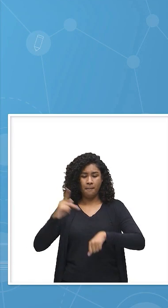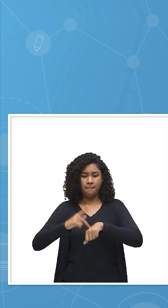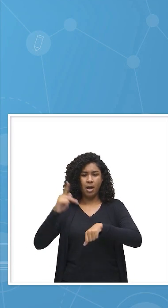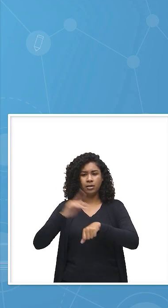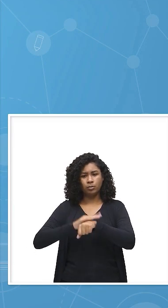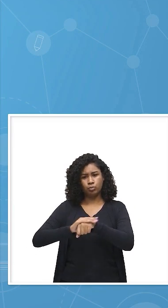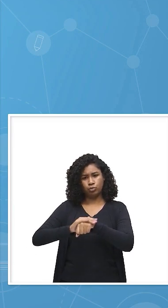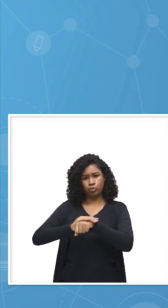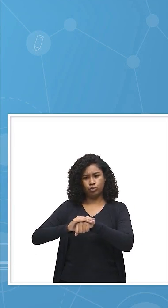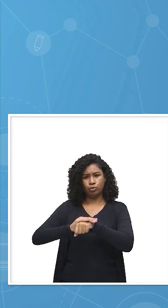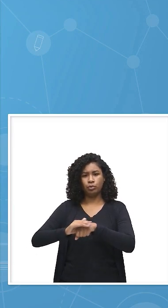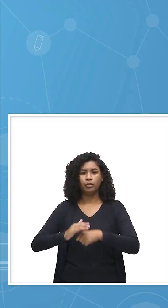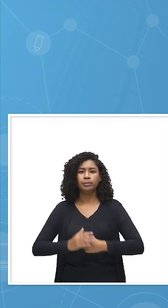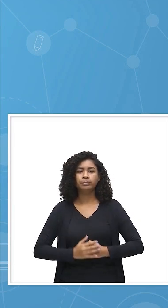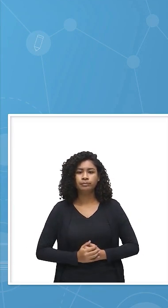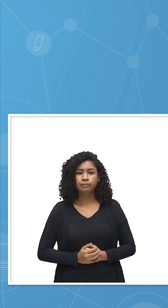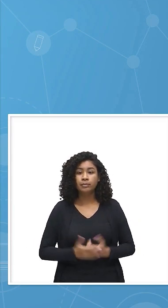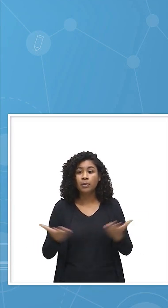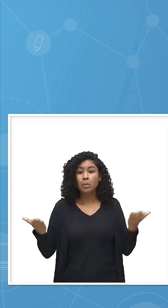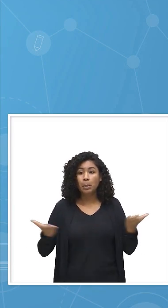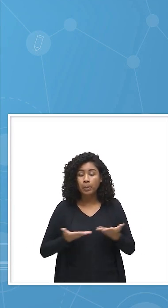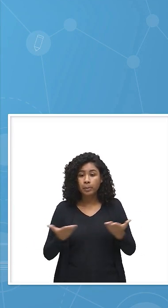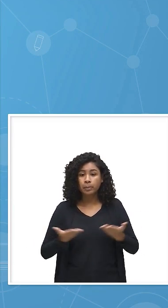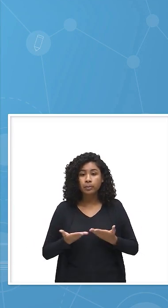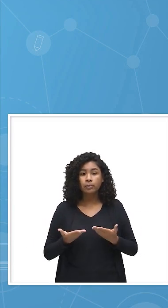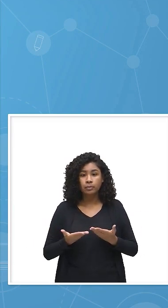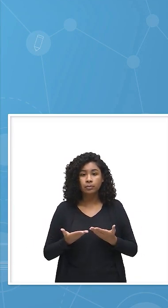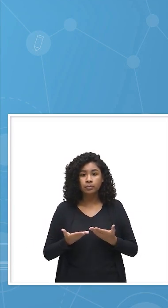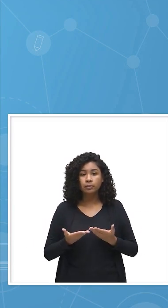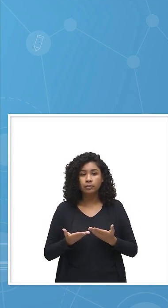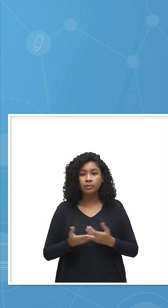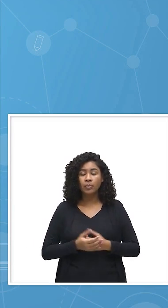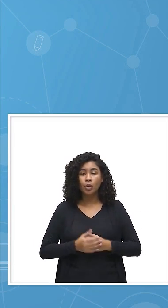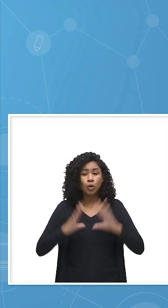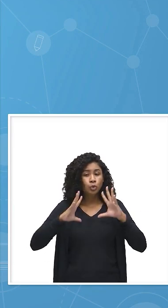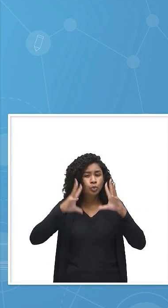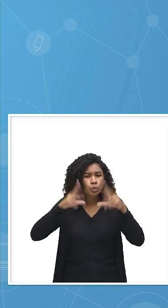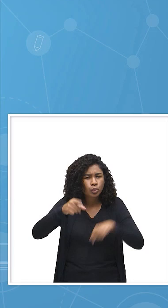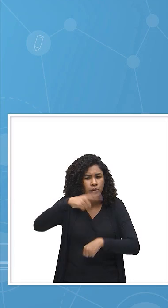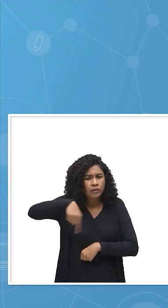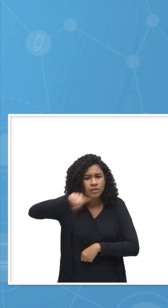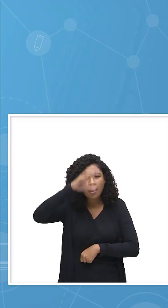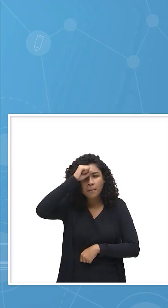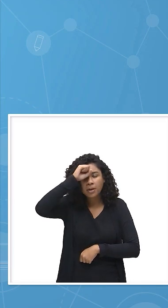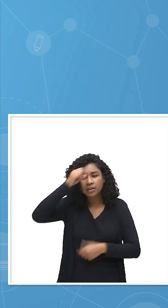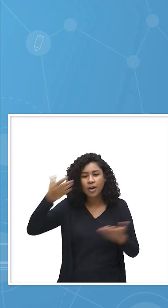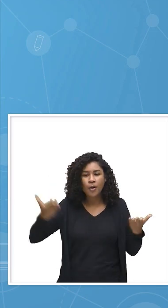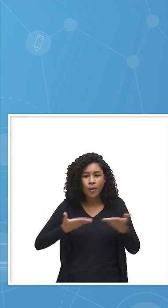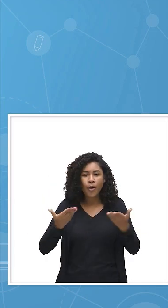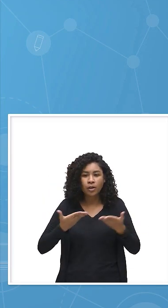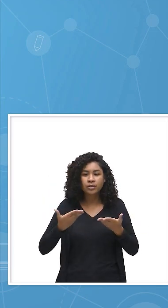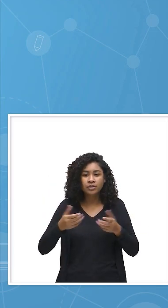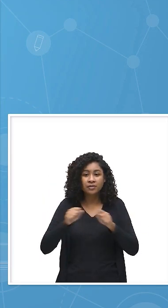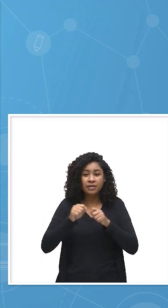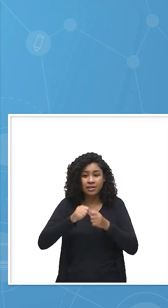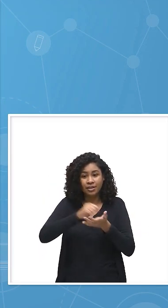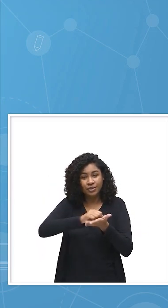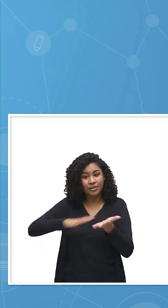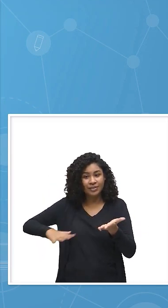Pedra Polida. E agora a gente vai colocar todo o nosso conhecimento em prática no nosso momento de DLI. Vamos lá?